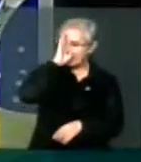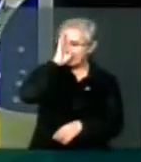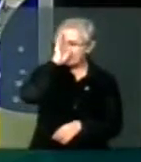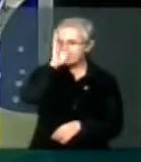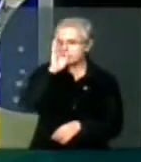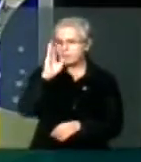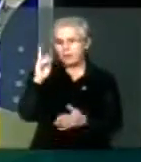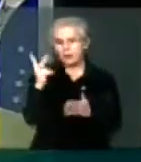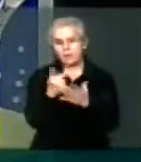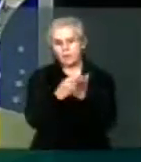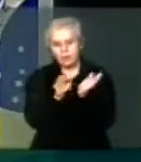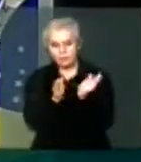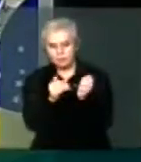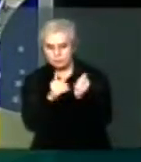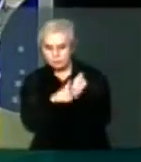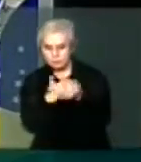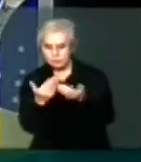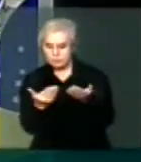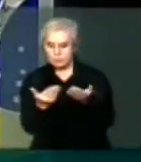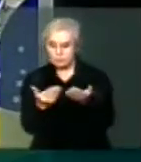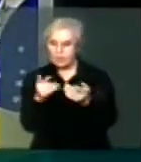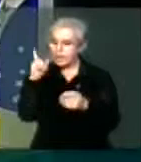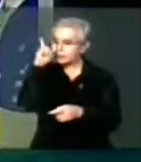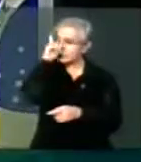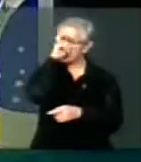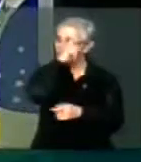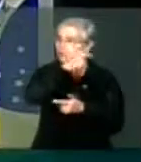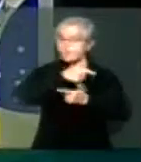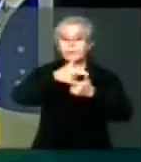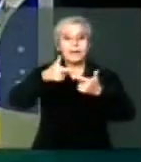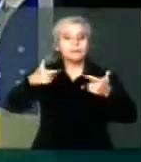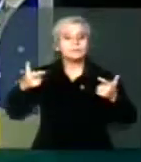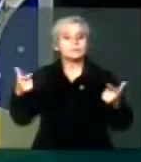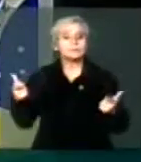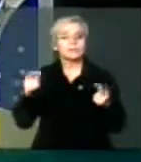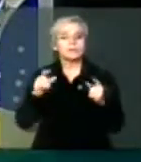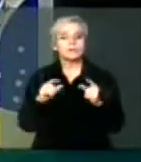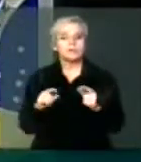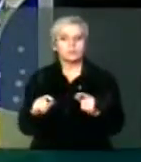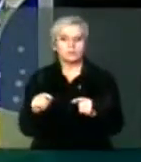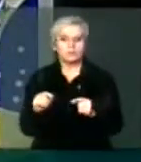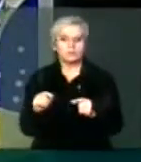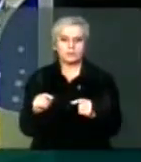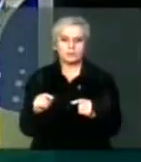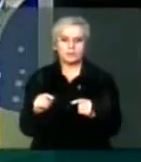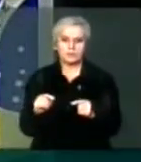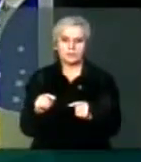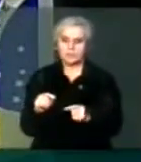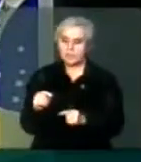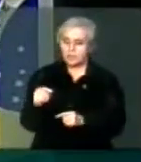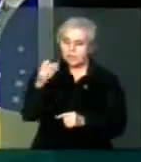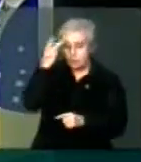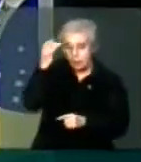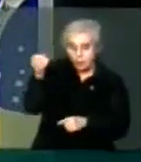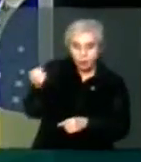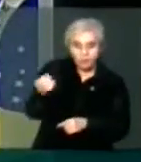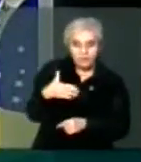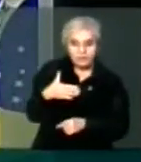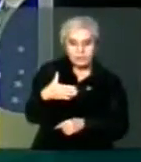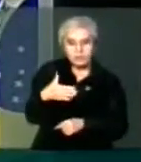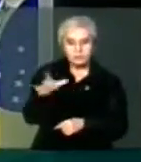deste cenário. A dificuldade maior do país está no fato de que, dado o reduzido nível de inovações,